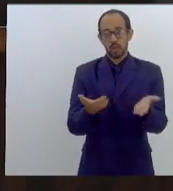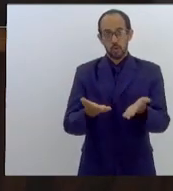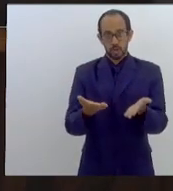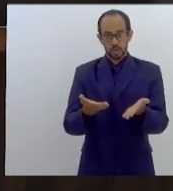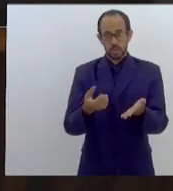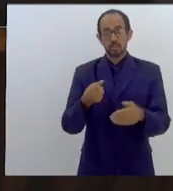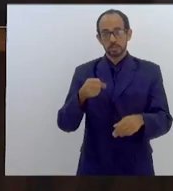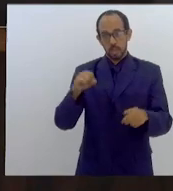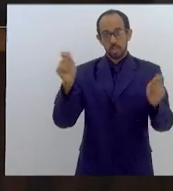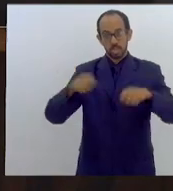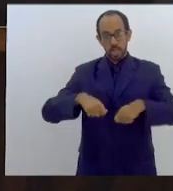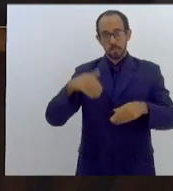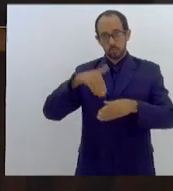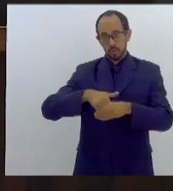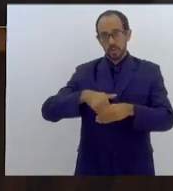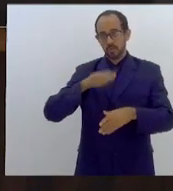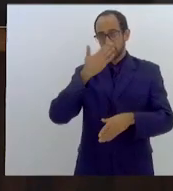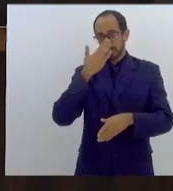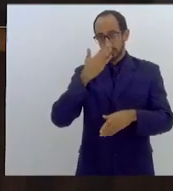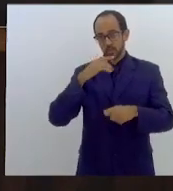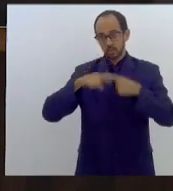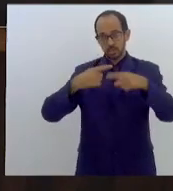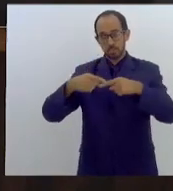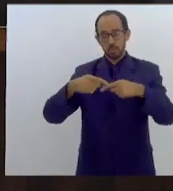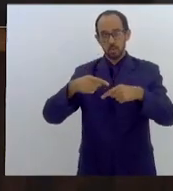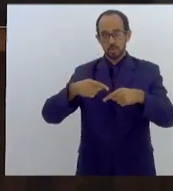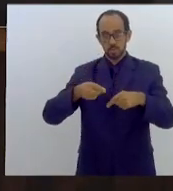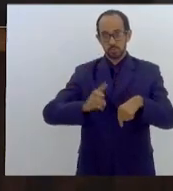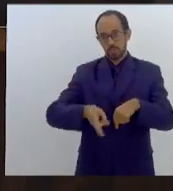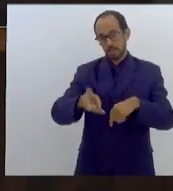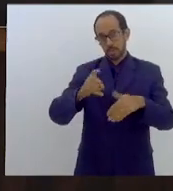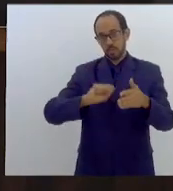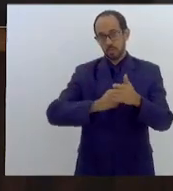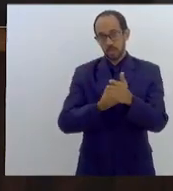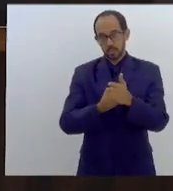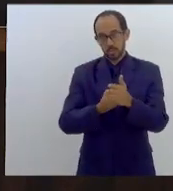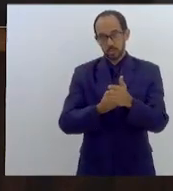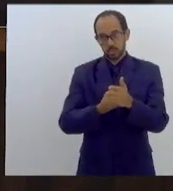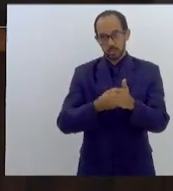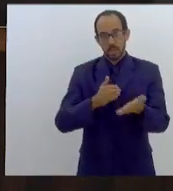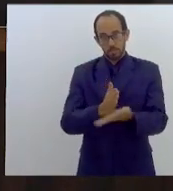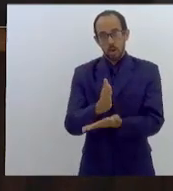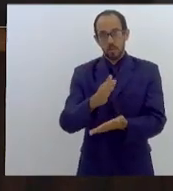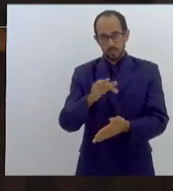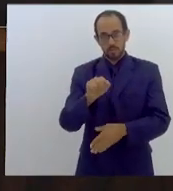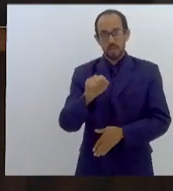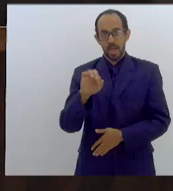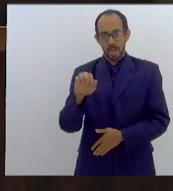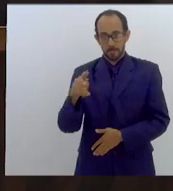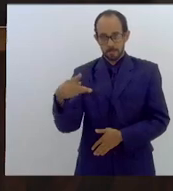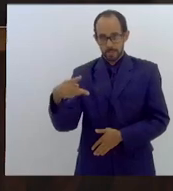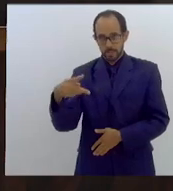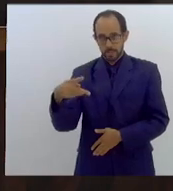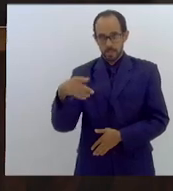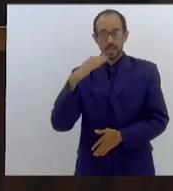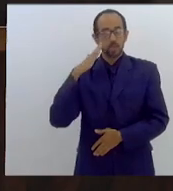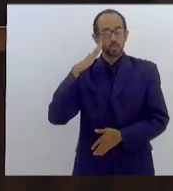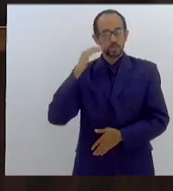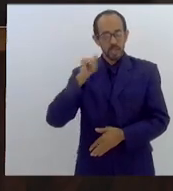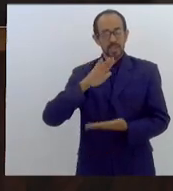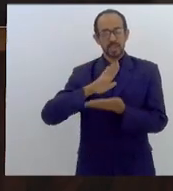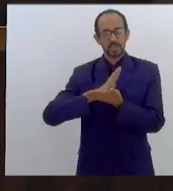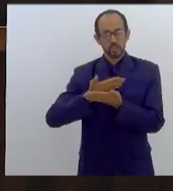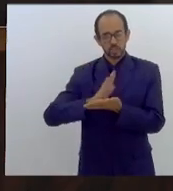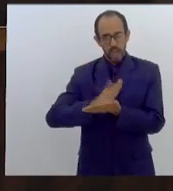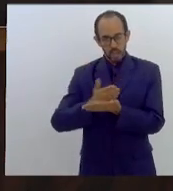chegando, depois da matéria aprovada, a gente mantém o veto. Mas aprova a FAEP. Então, isso aqui, eu sei que é chato, que vai e